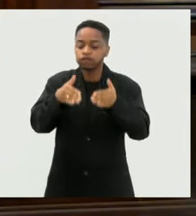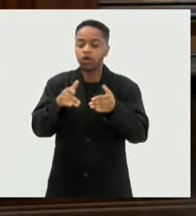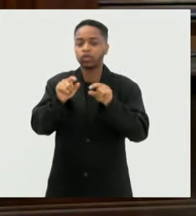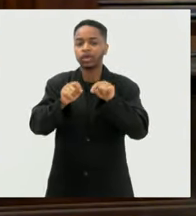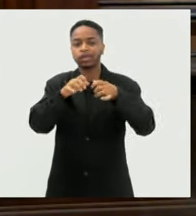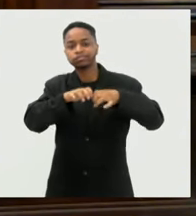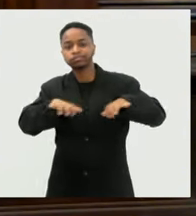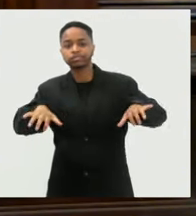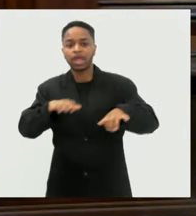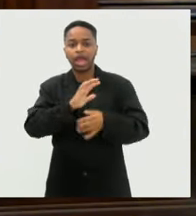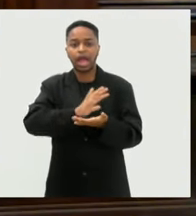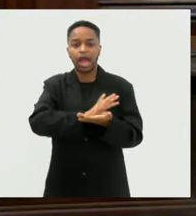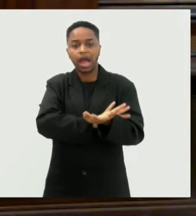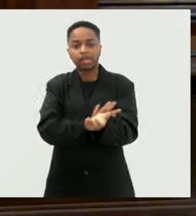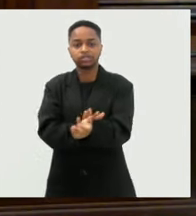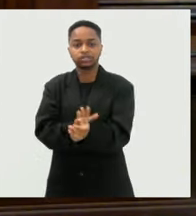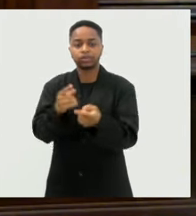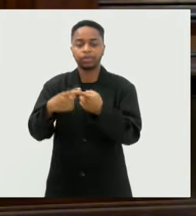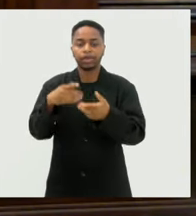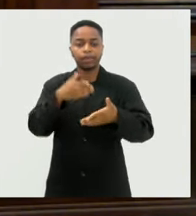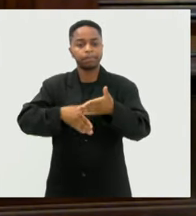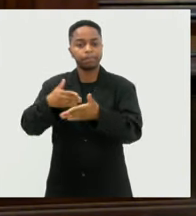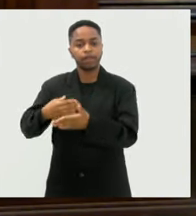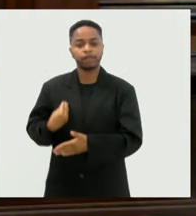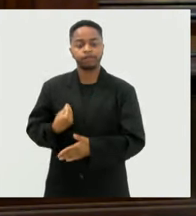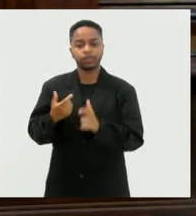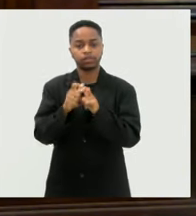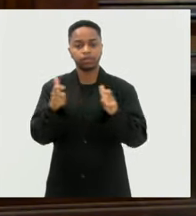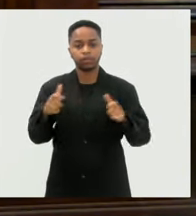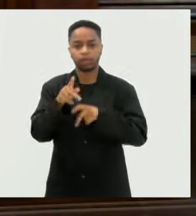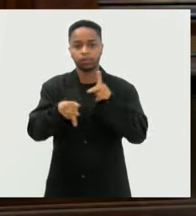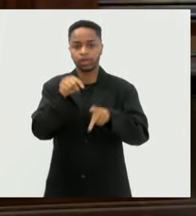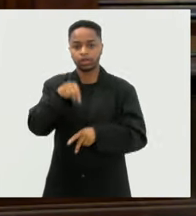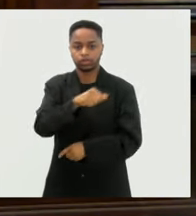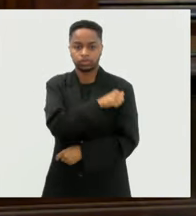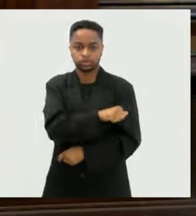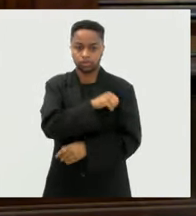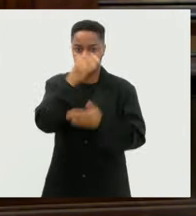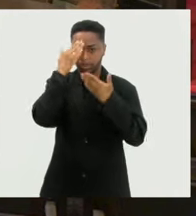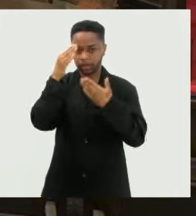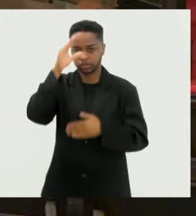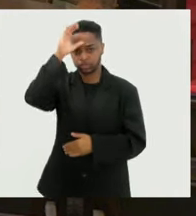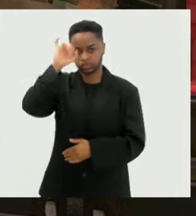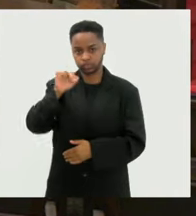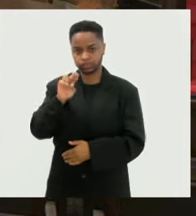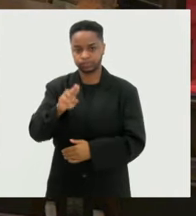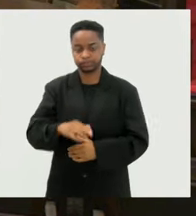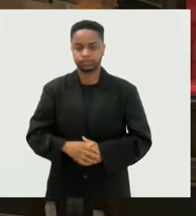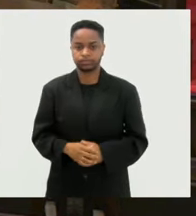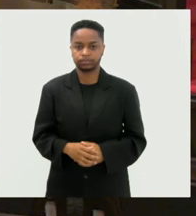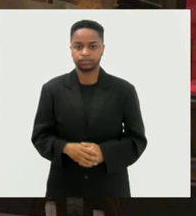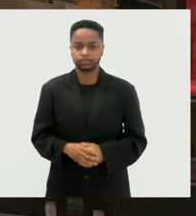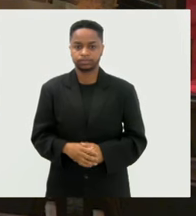que inviabiliza a vida da maior parte da população do Rio de Janeiro. Muito obrigada, tia Ju.